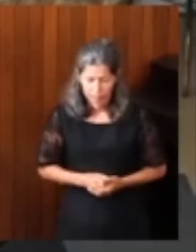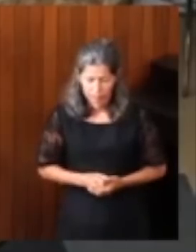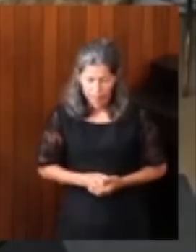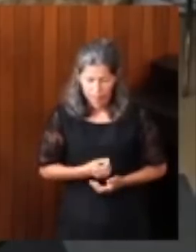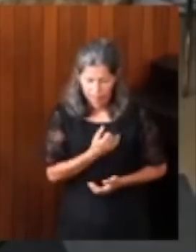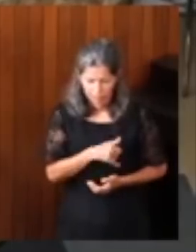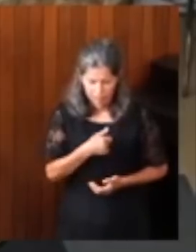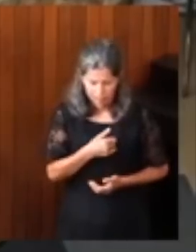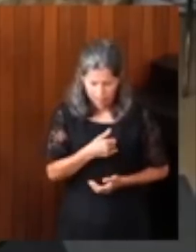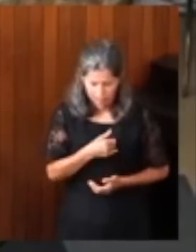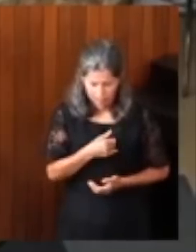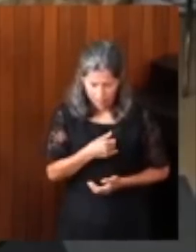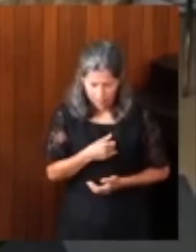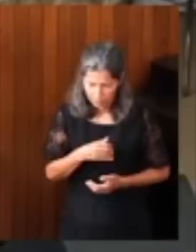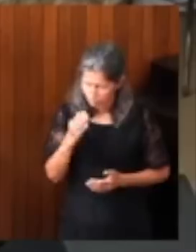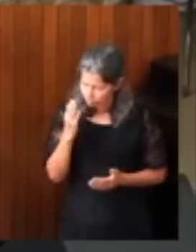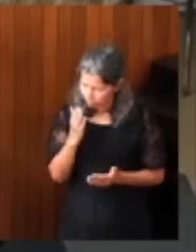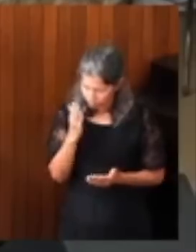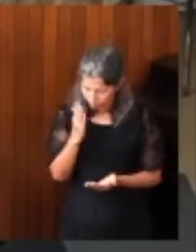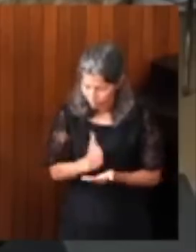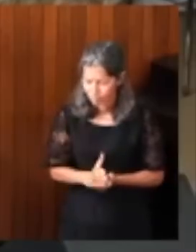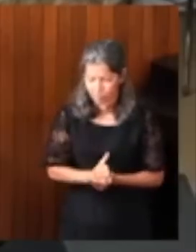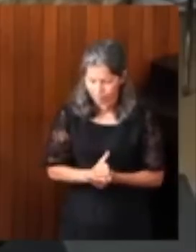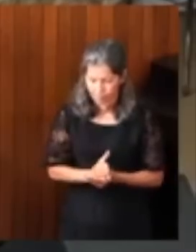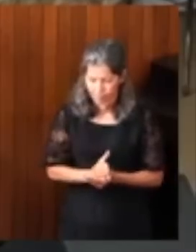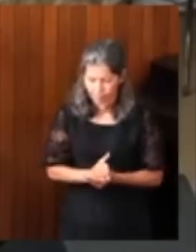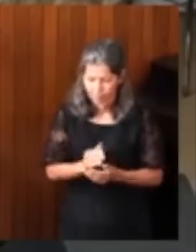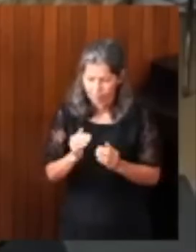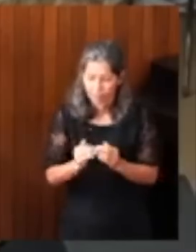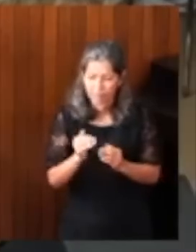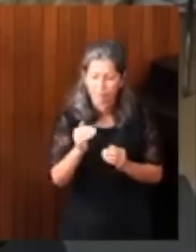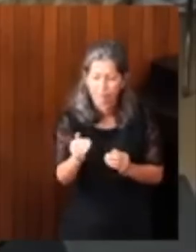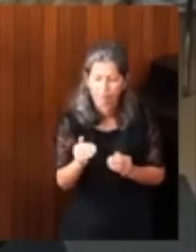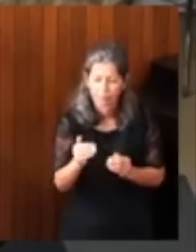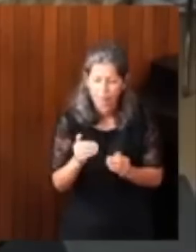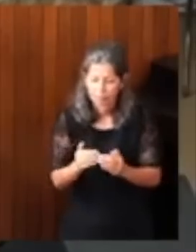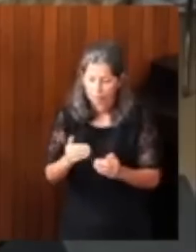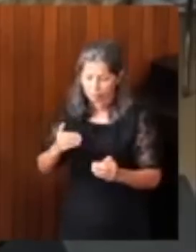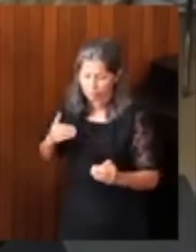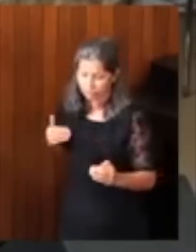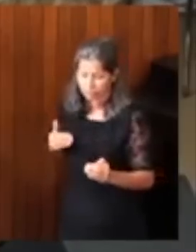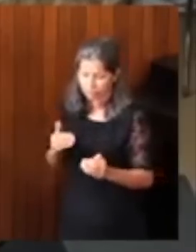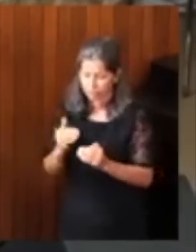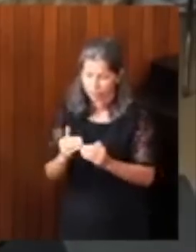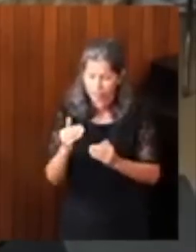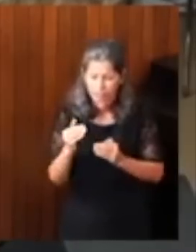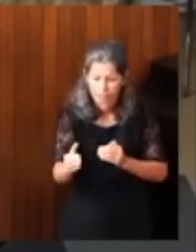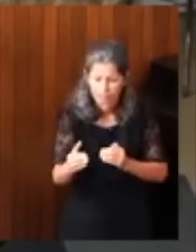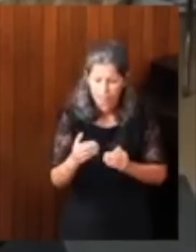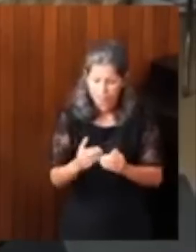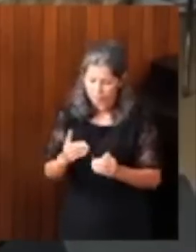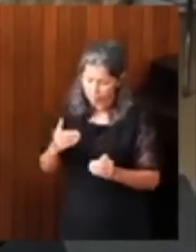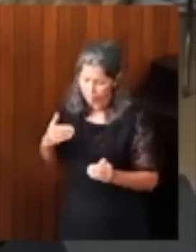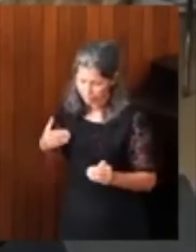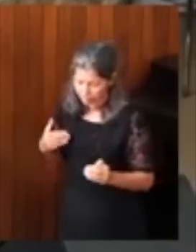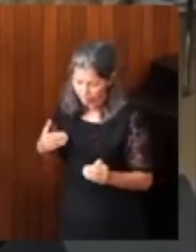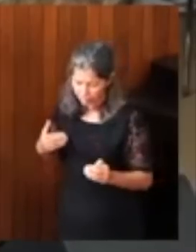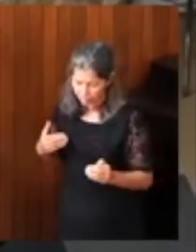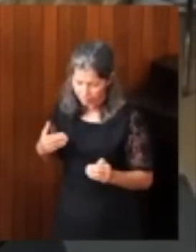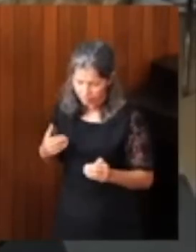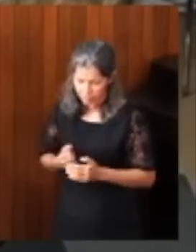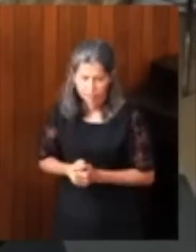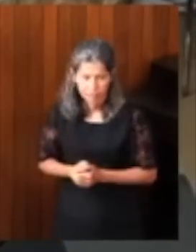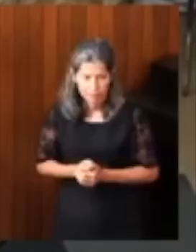passado. Está vendo como tem avanços e recuos? Quando chega no verso 6, vi,